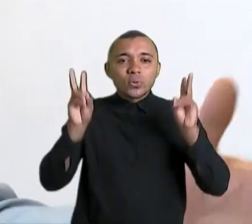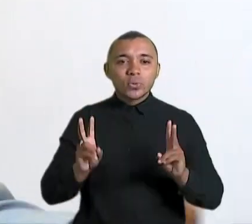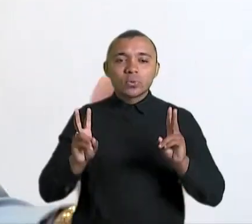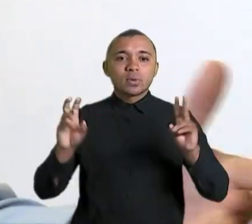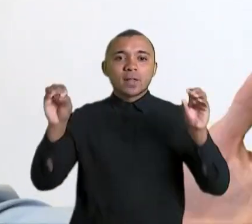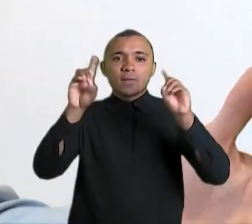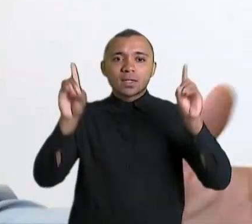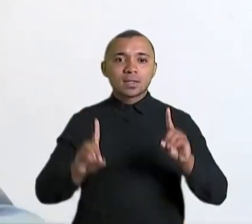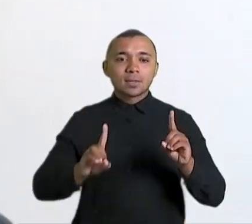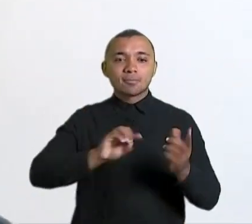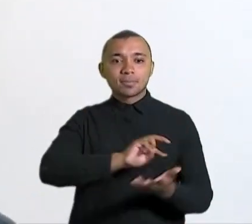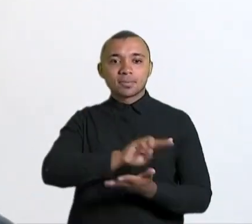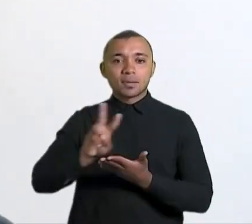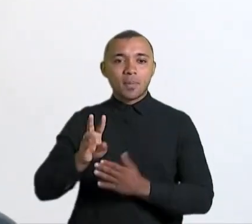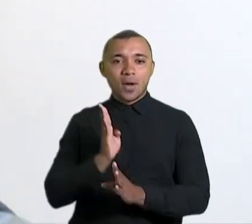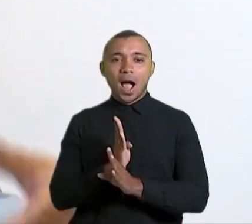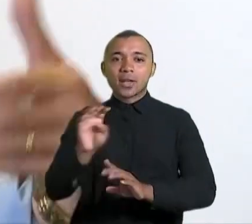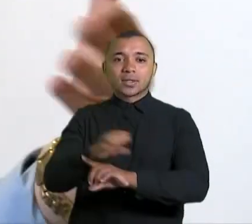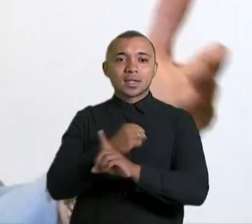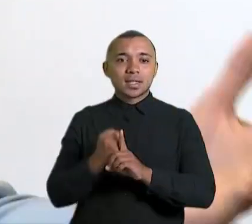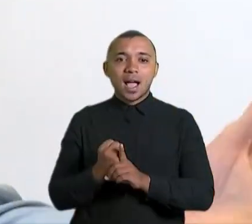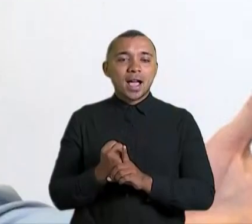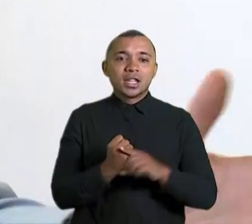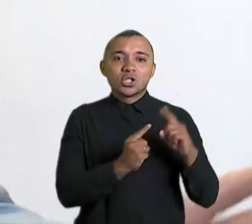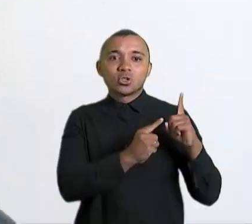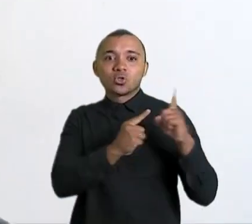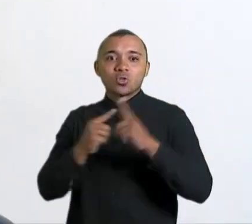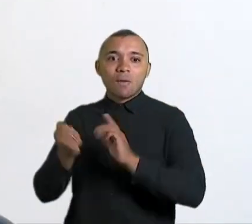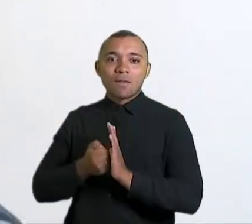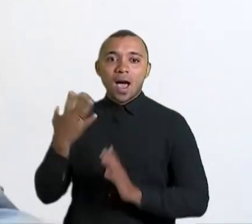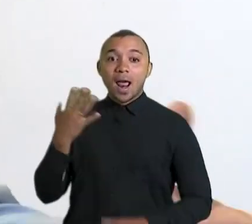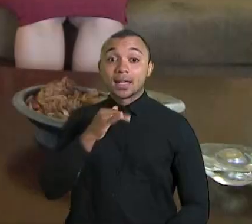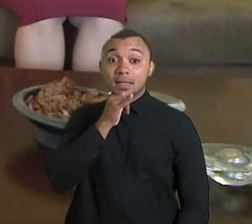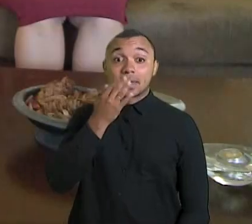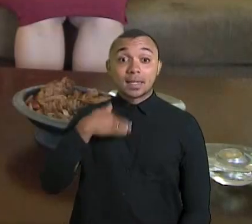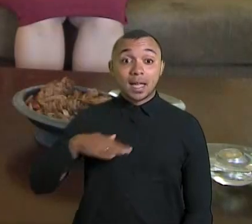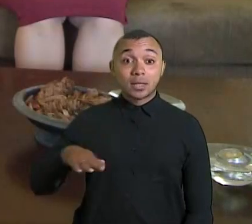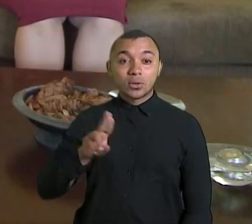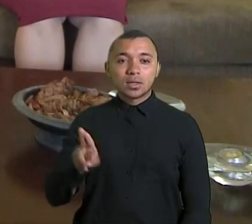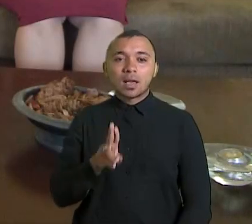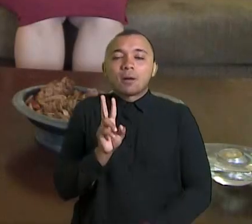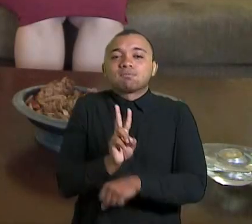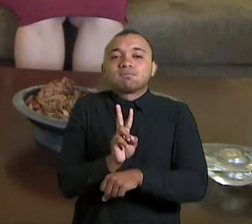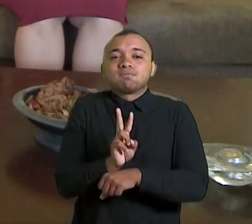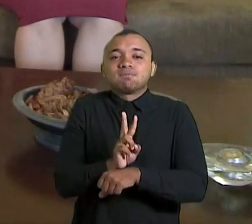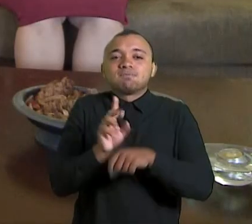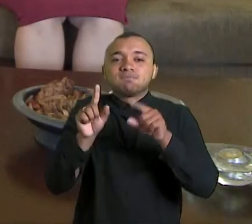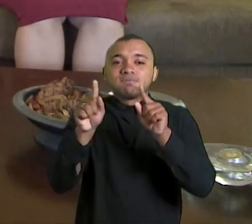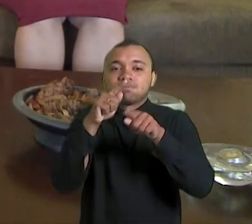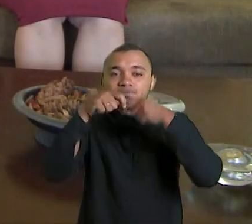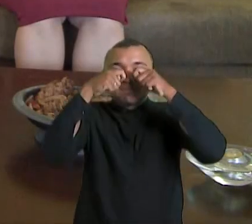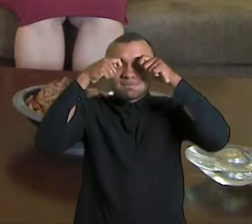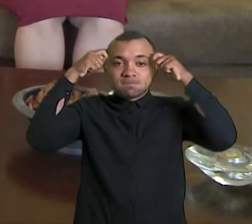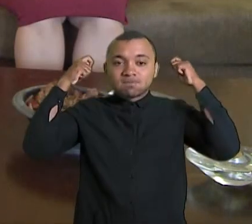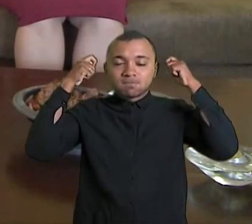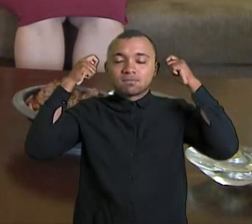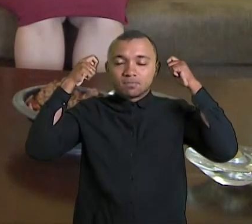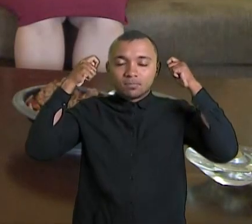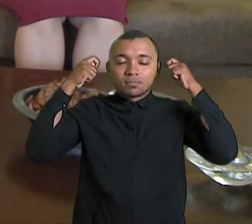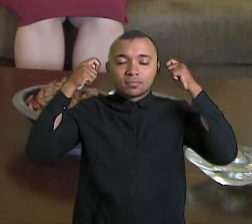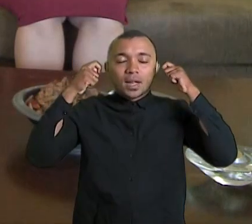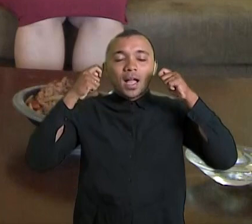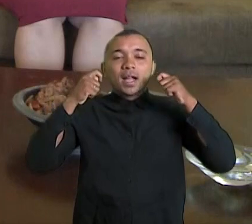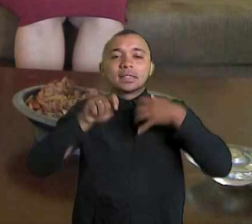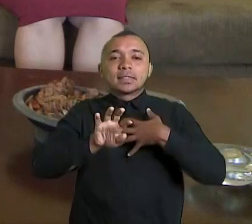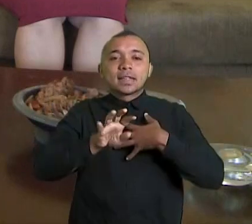diversidade de pessoas, né? Então, as crianças experimentarem, por exemplo, utilizarem vendas para saber como é que uma criança cega lida